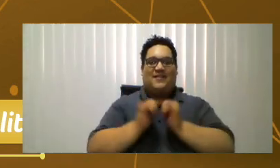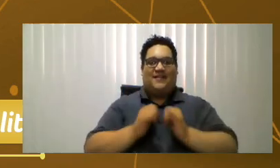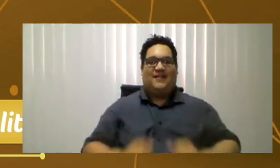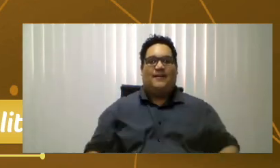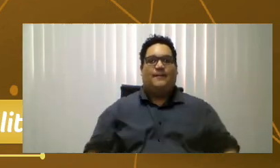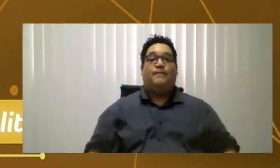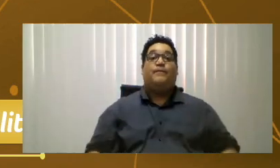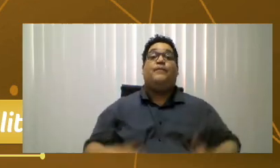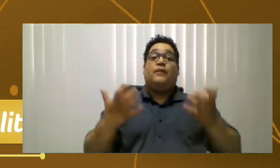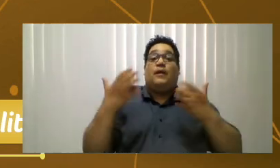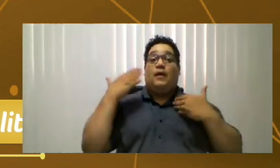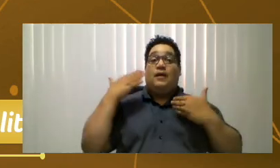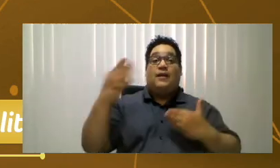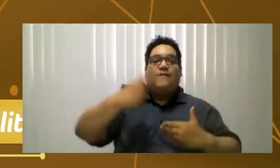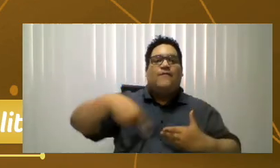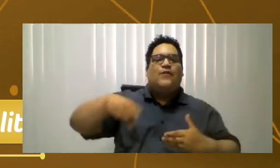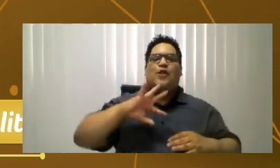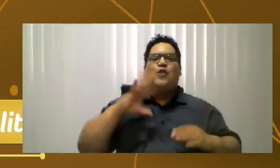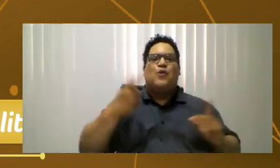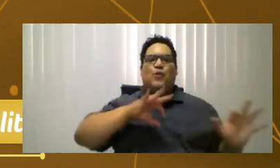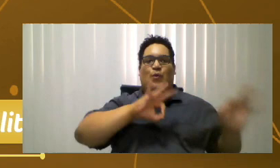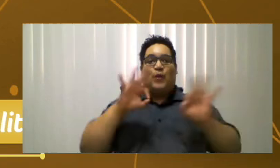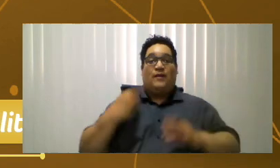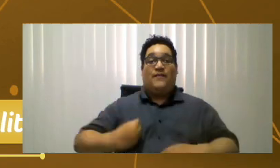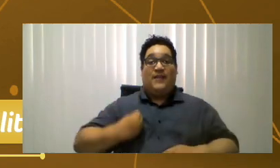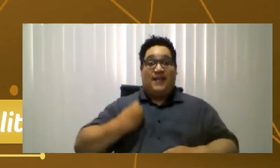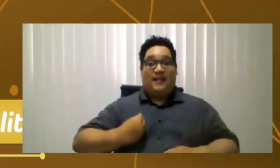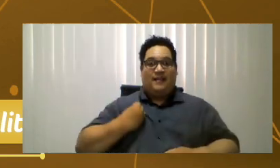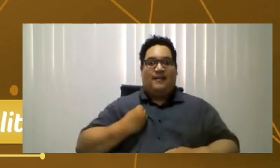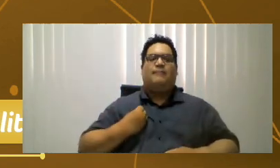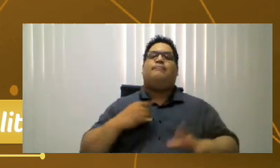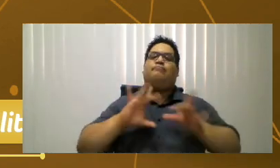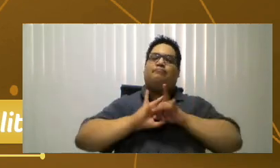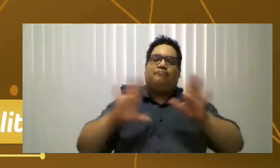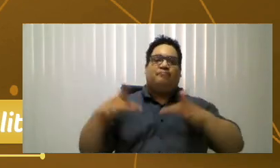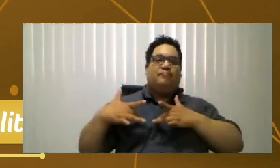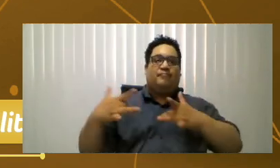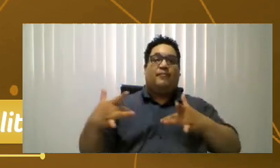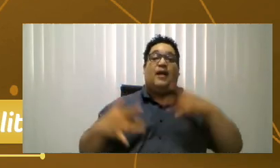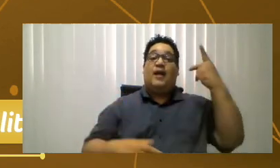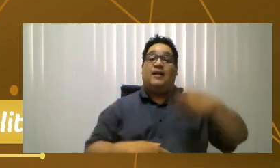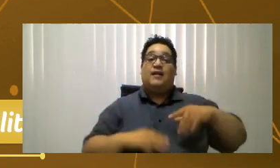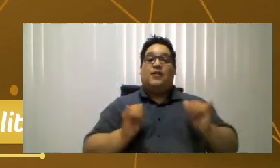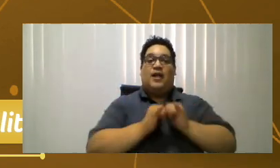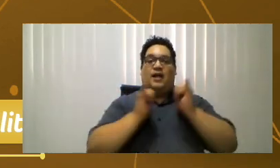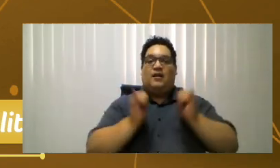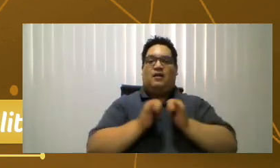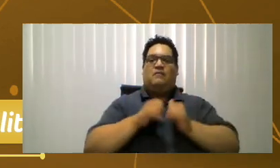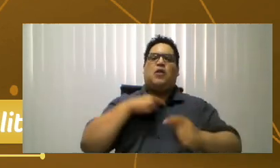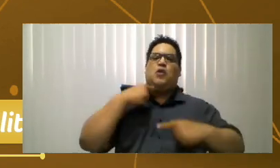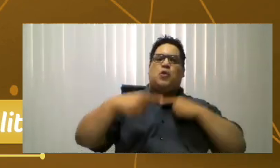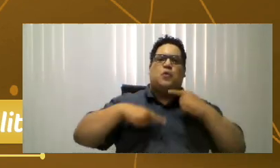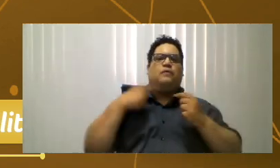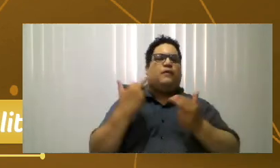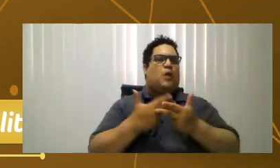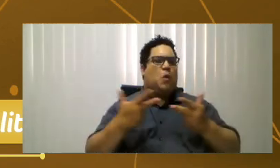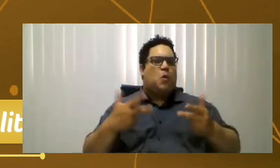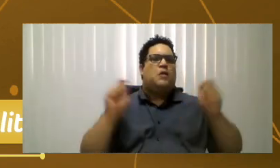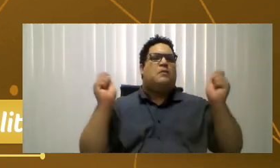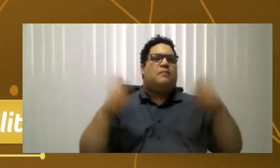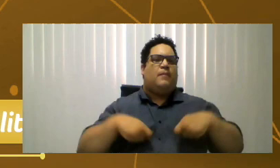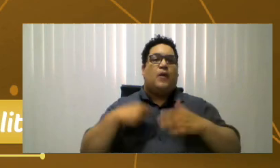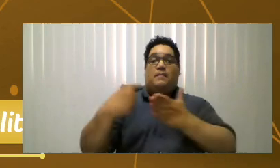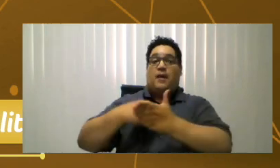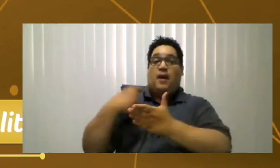queria agradecer a todos que nos assistiram, né? Ficar à disposição aqui na Chess para qualquer dúvida, para qualquer consulta